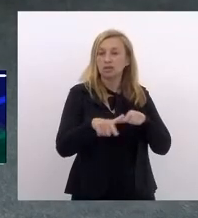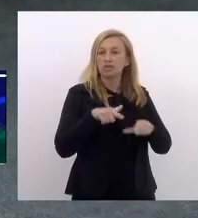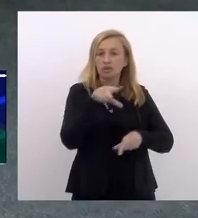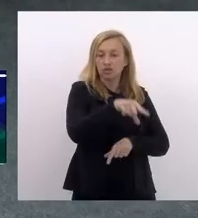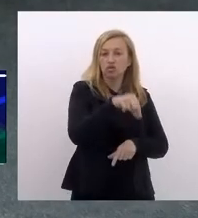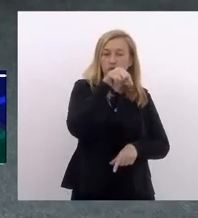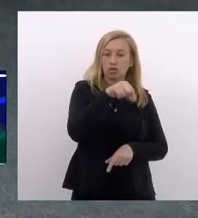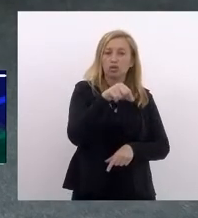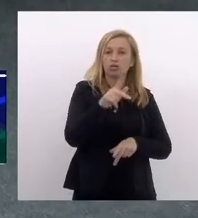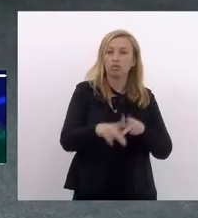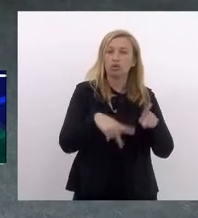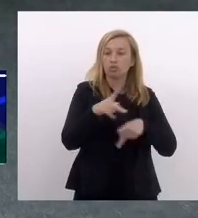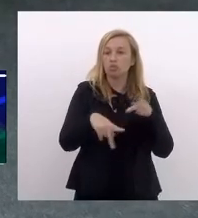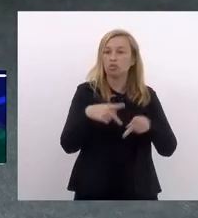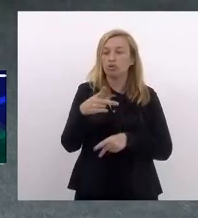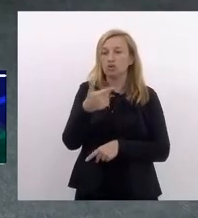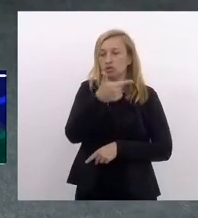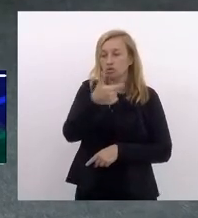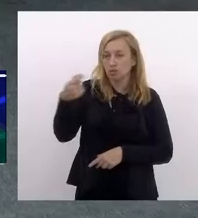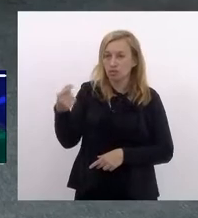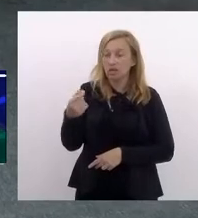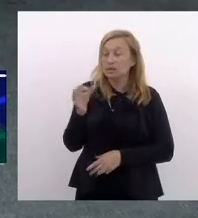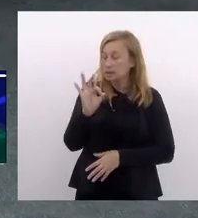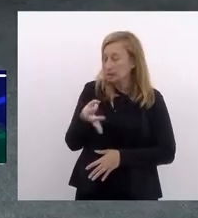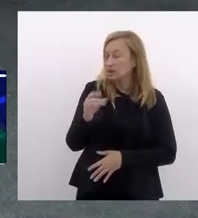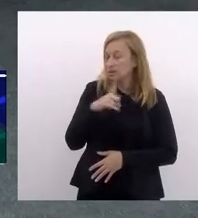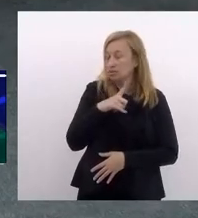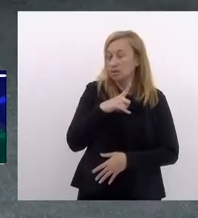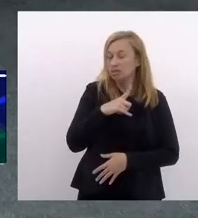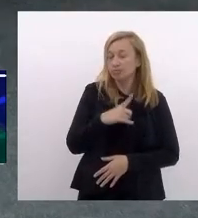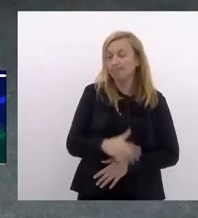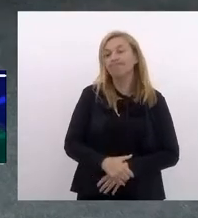pelo povo petropolitano em 2020. Eu tenho certeza, tenho